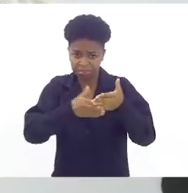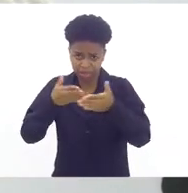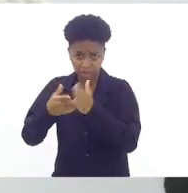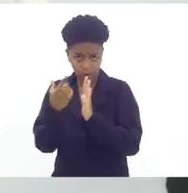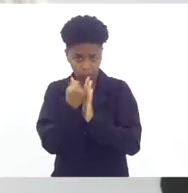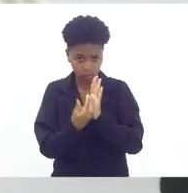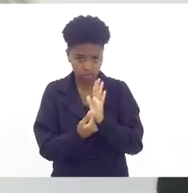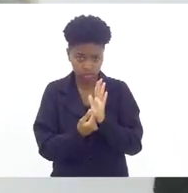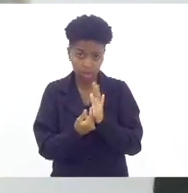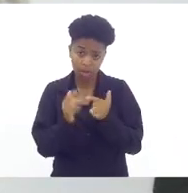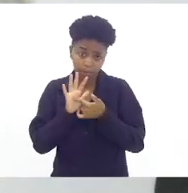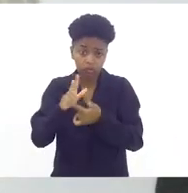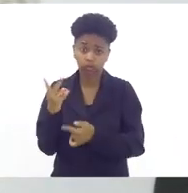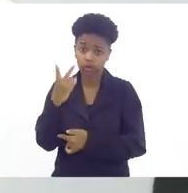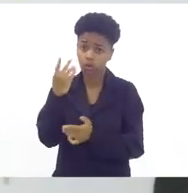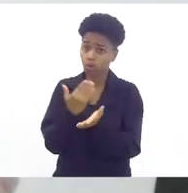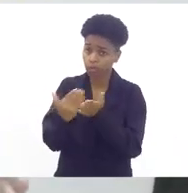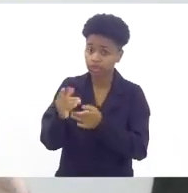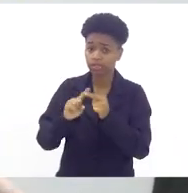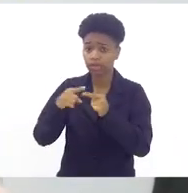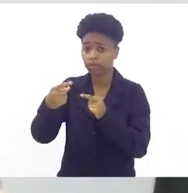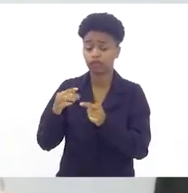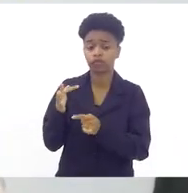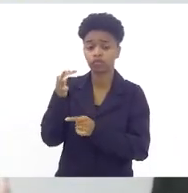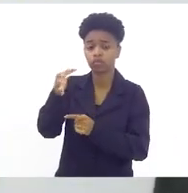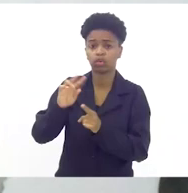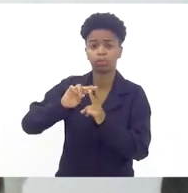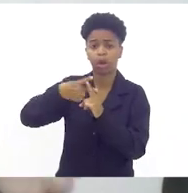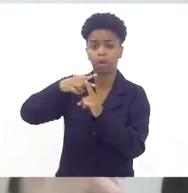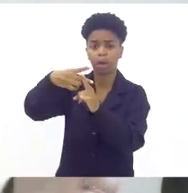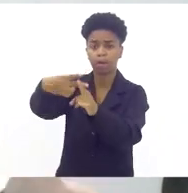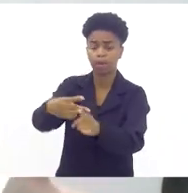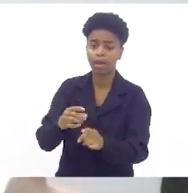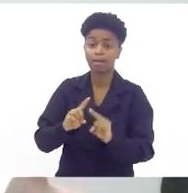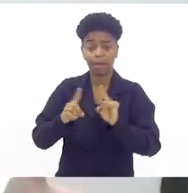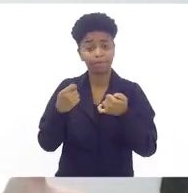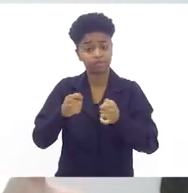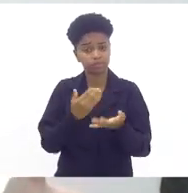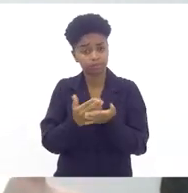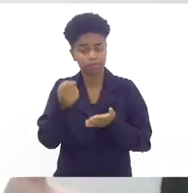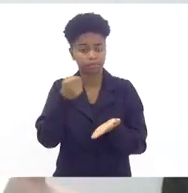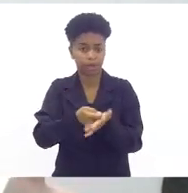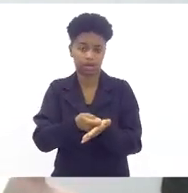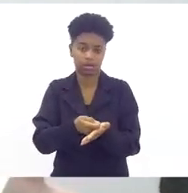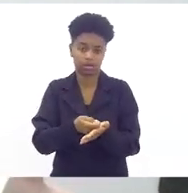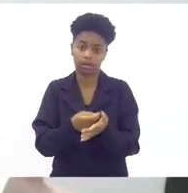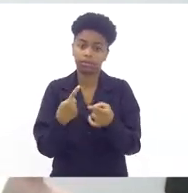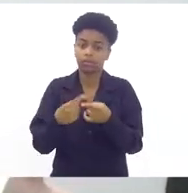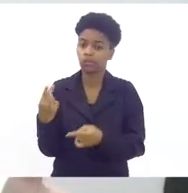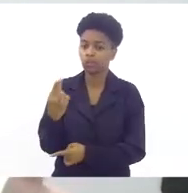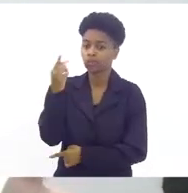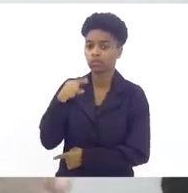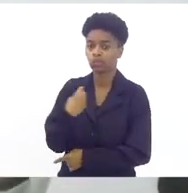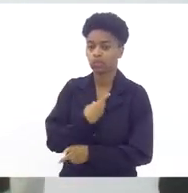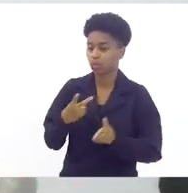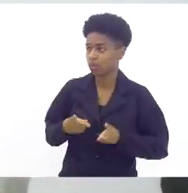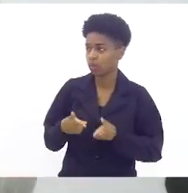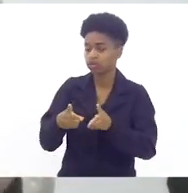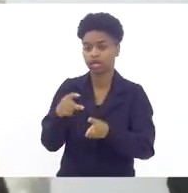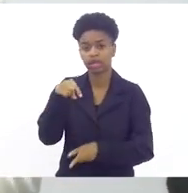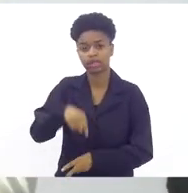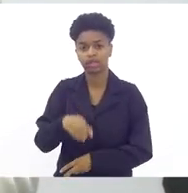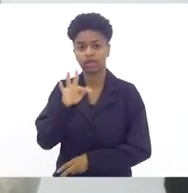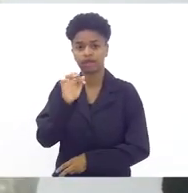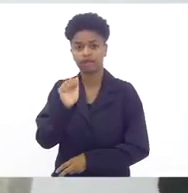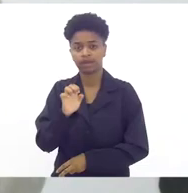um valor inicial com uma perspectiva de aumentar o valor nos próximos anos mas tem que começar a pagar não dá para a gente continuar com a